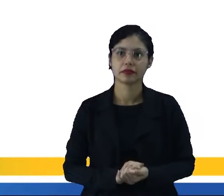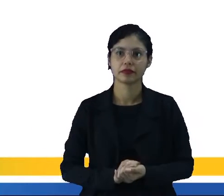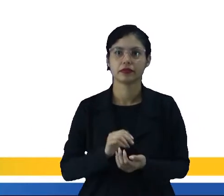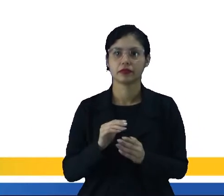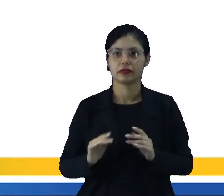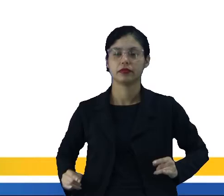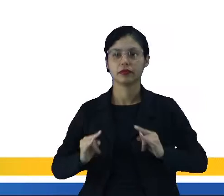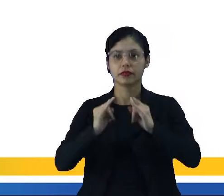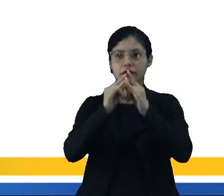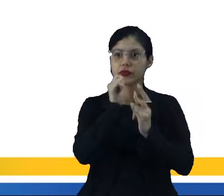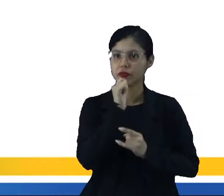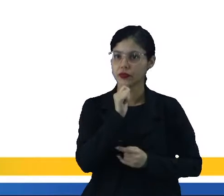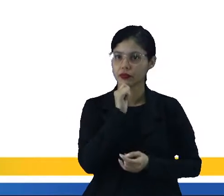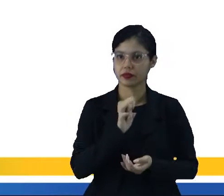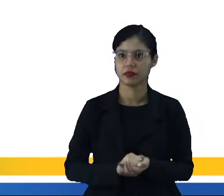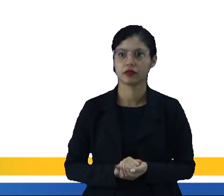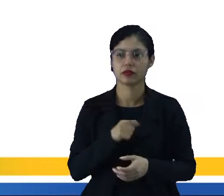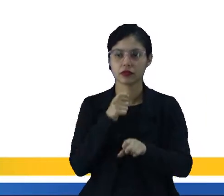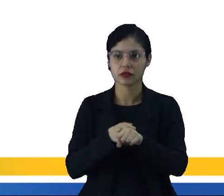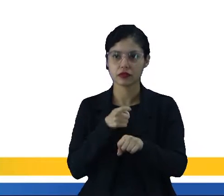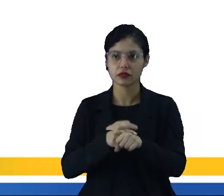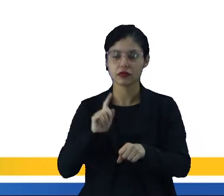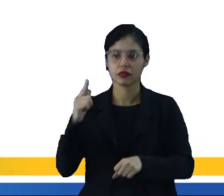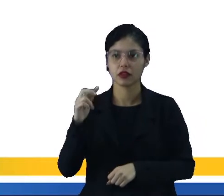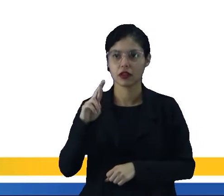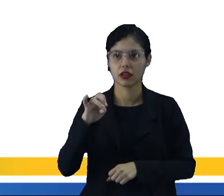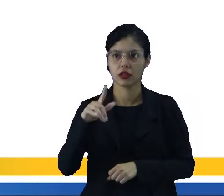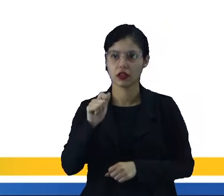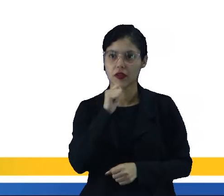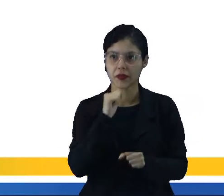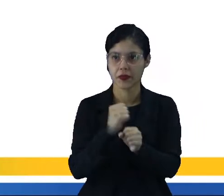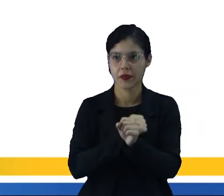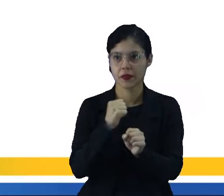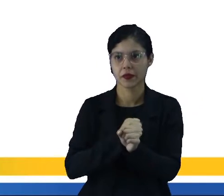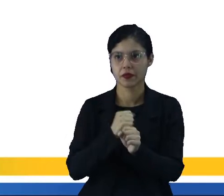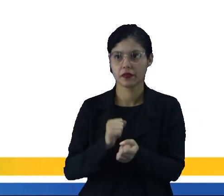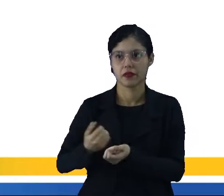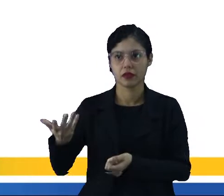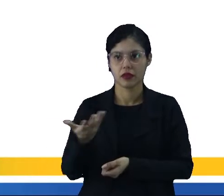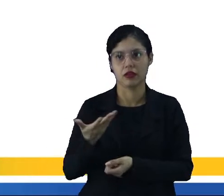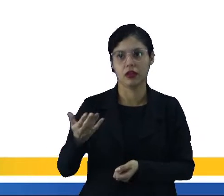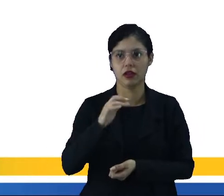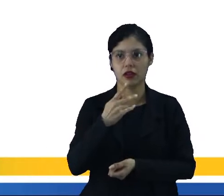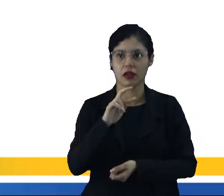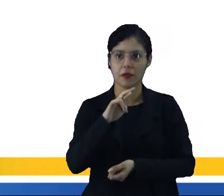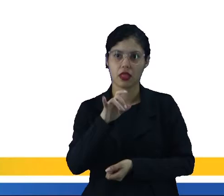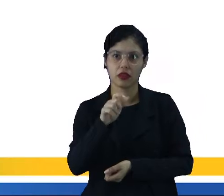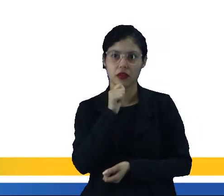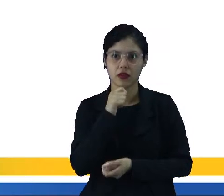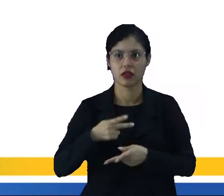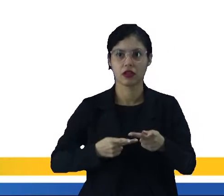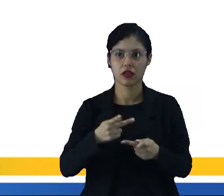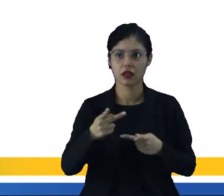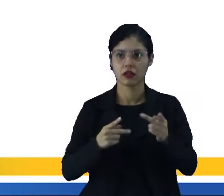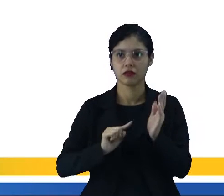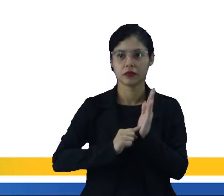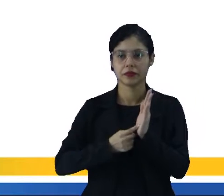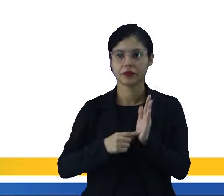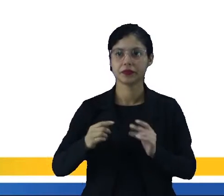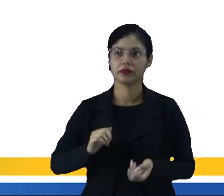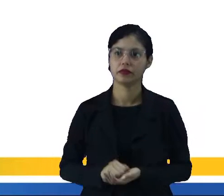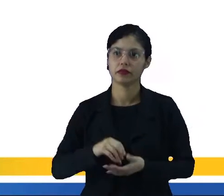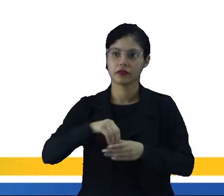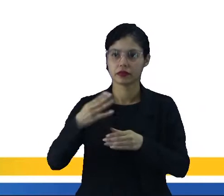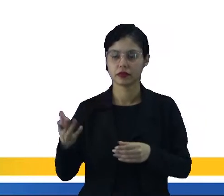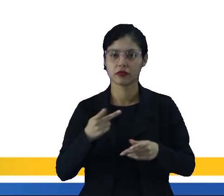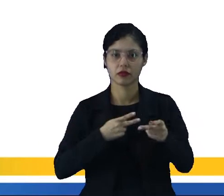as pirâmides são sólidos geométricos construídos no espaço com base em um polígono e um